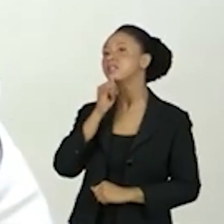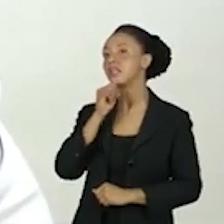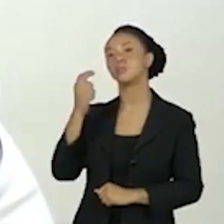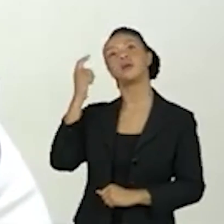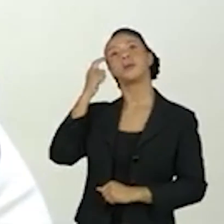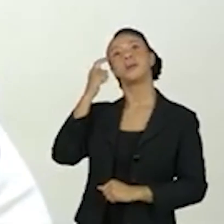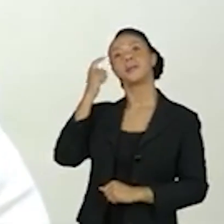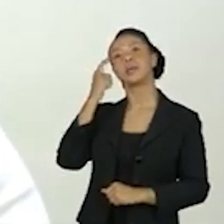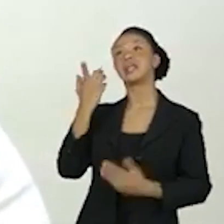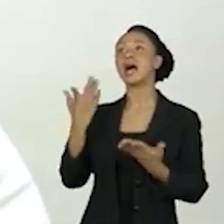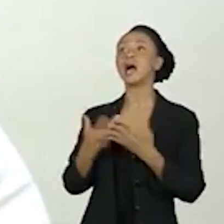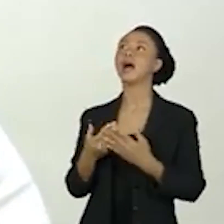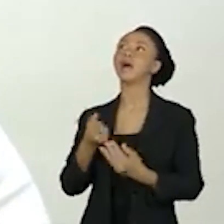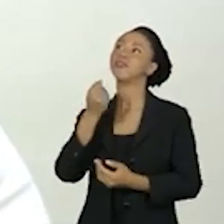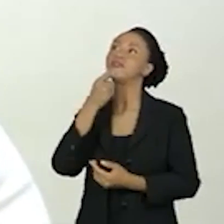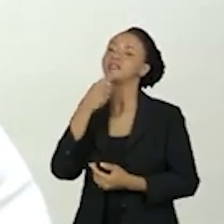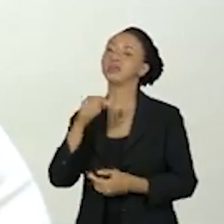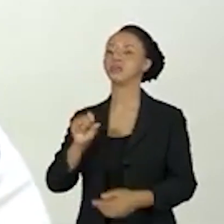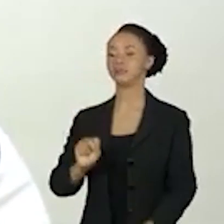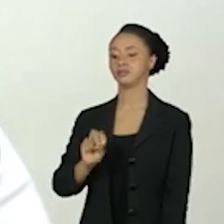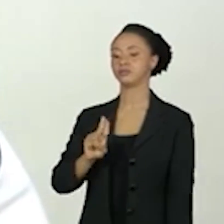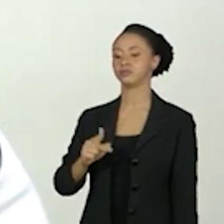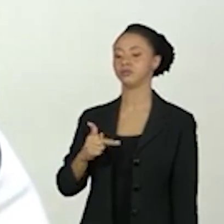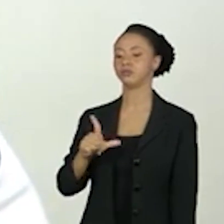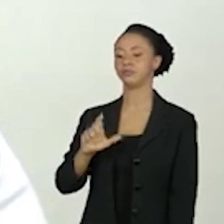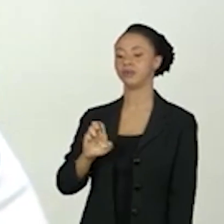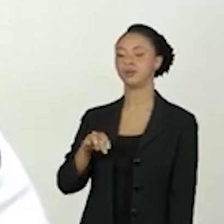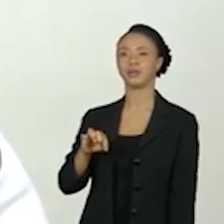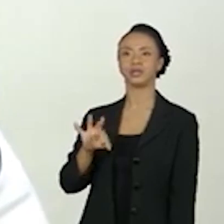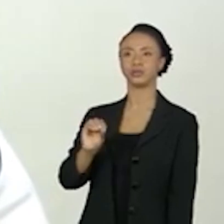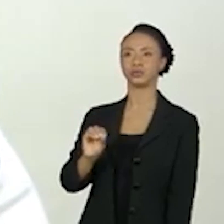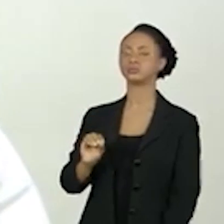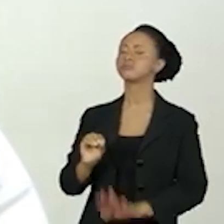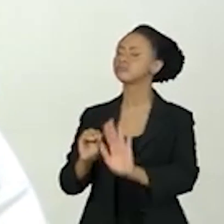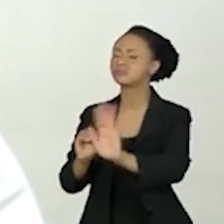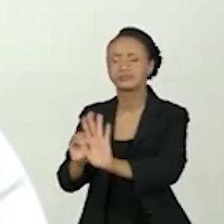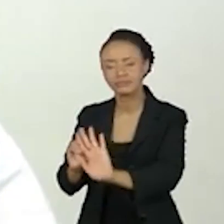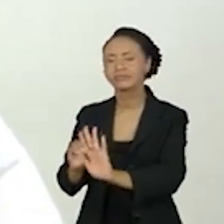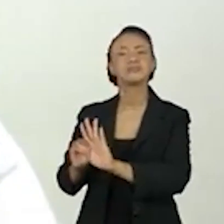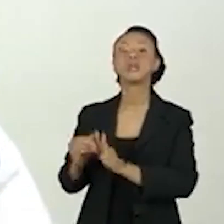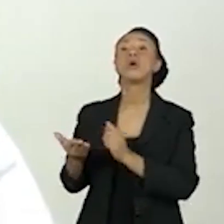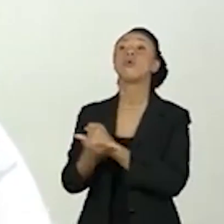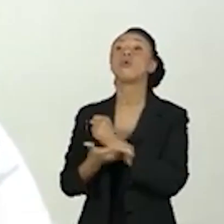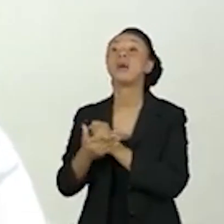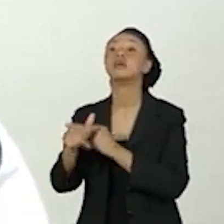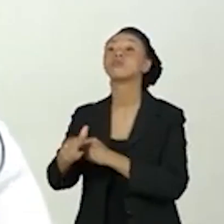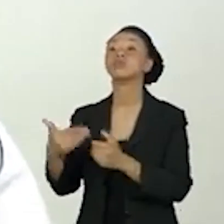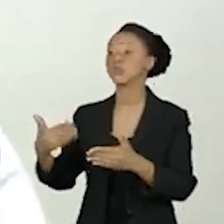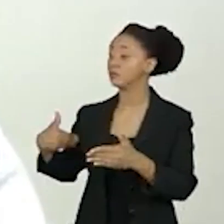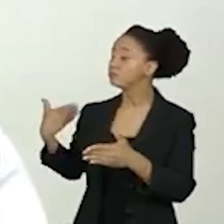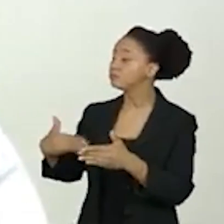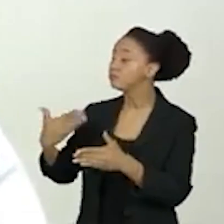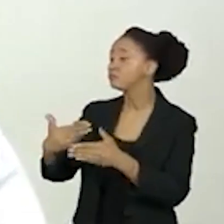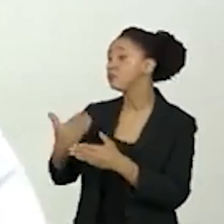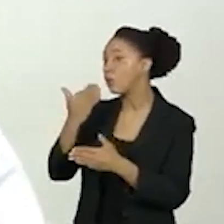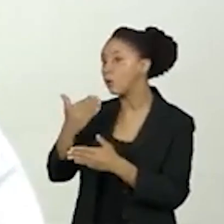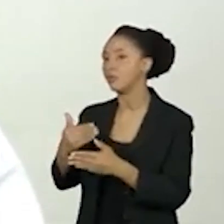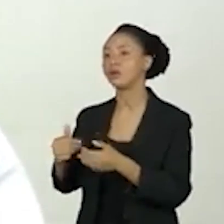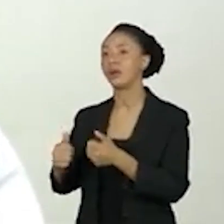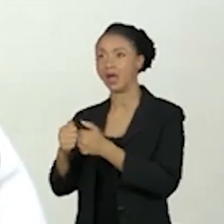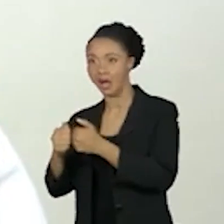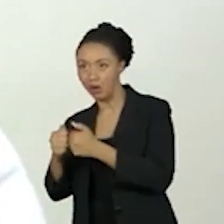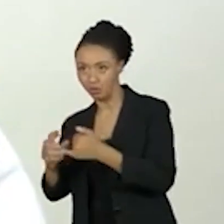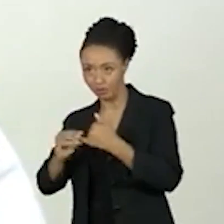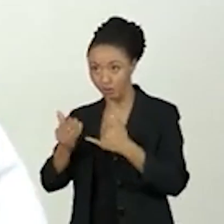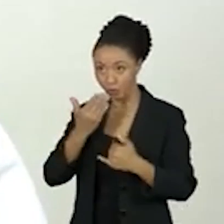já em suplementação. O que eu posso comprar de suplemento? Não, vamos começar pelo básico. O que você tem consumido? Arroz e feijão faz